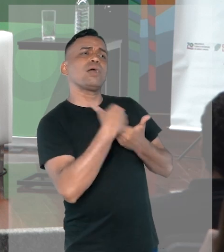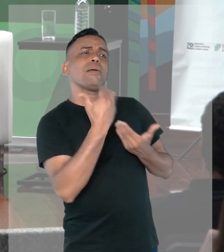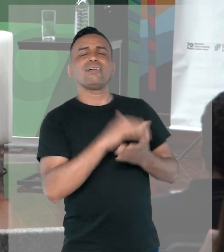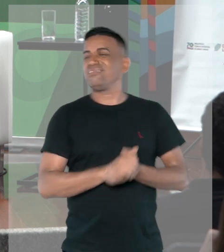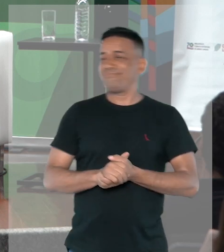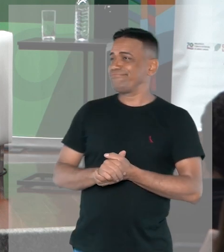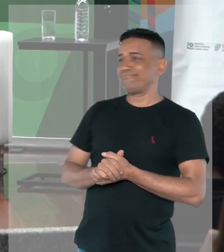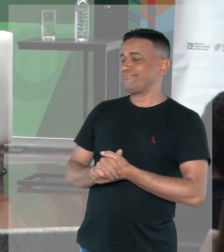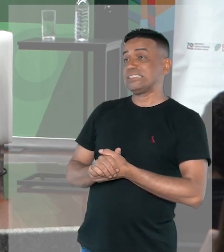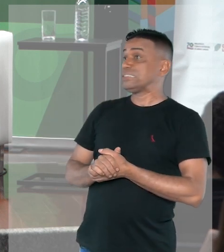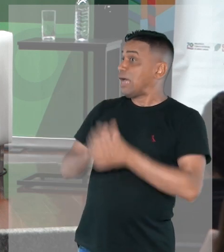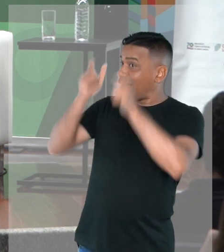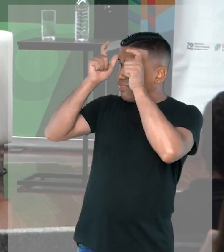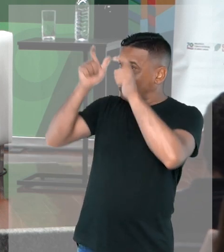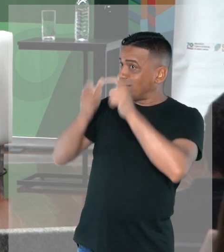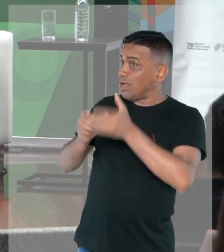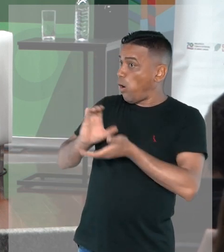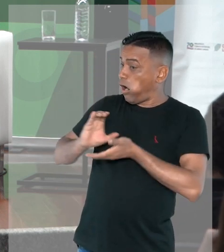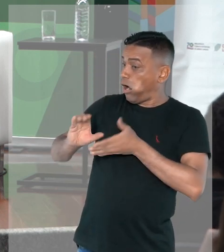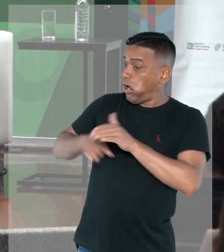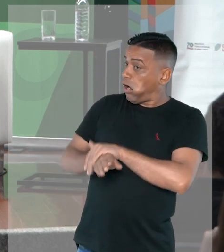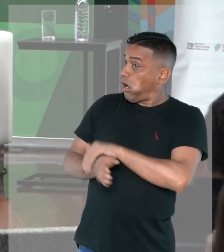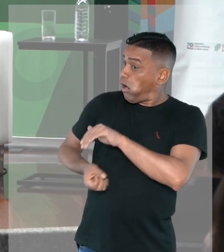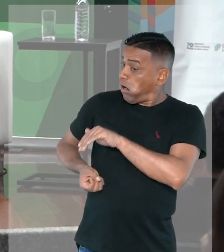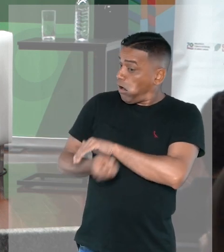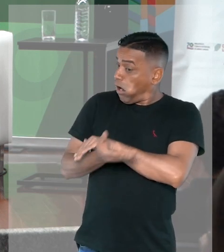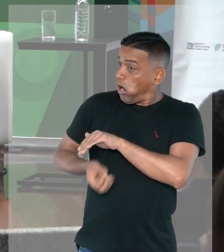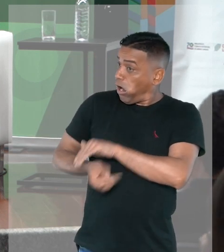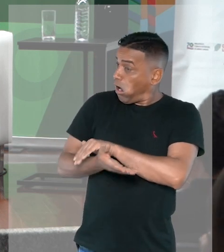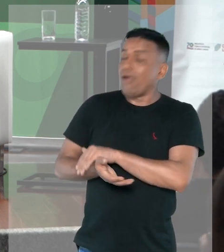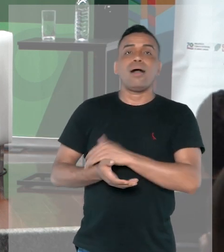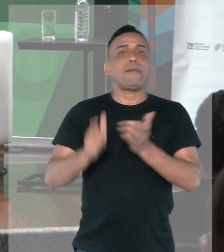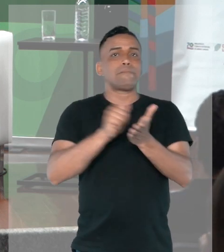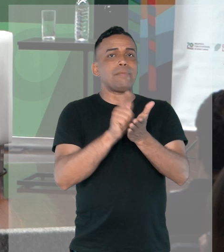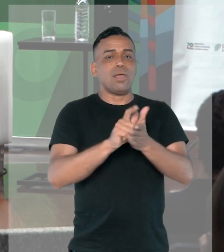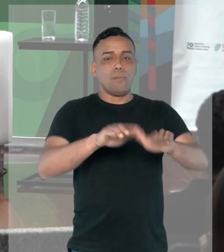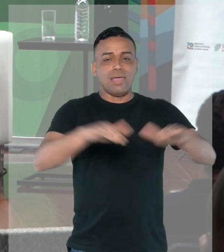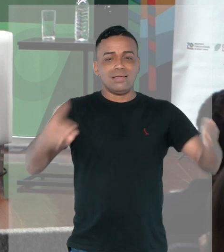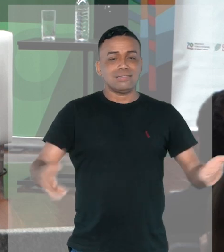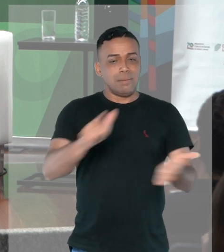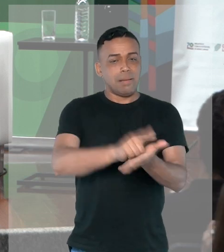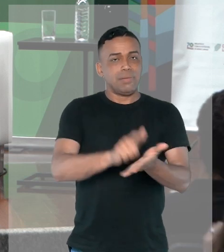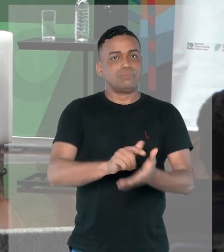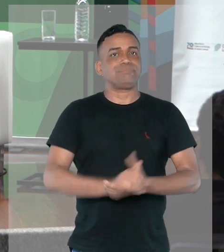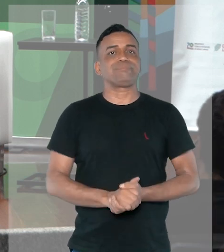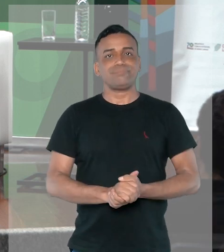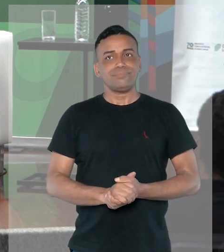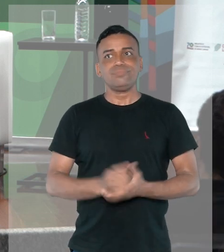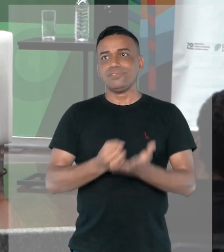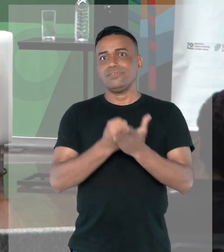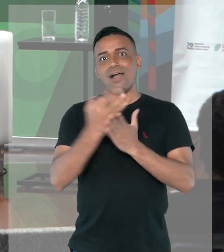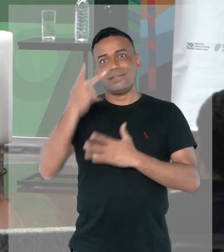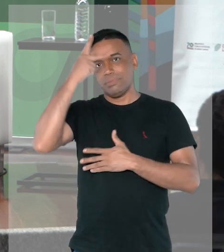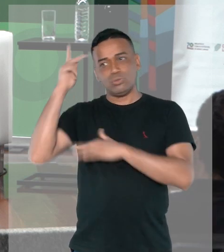assim, não caia em tentação. E pôs um papelzinho na mesa dele ali do lado, né? Que ele todo dia vinha muitas pessoas falar